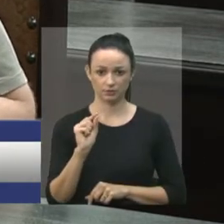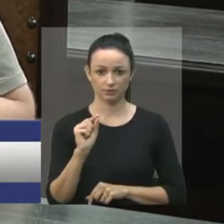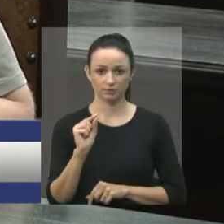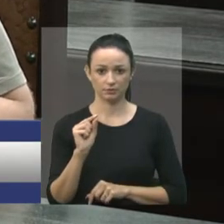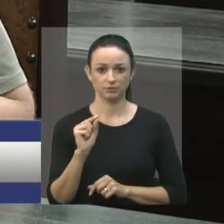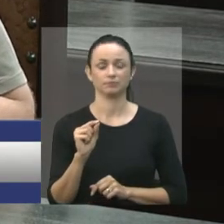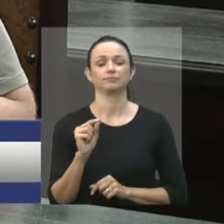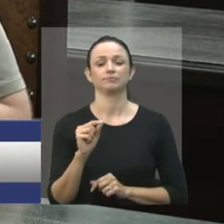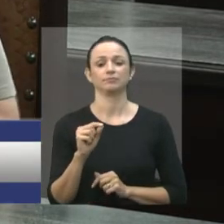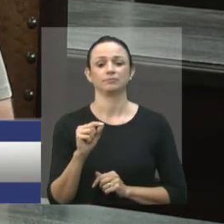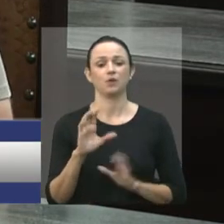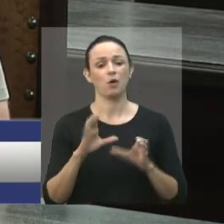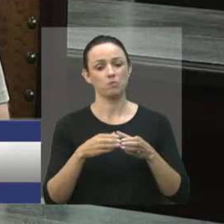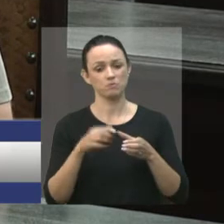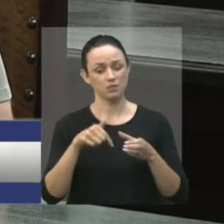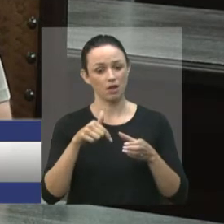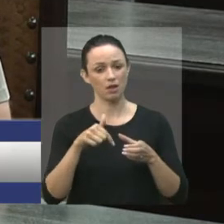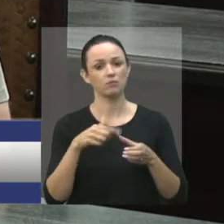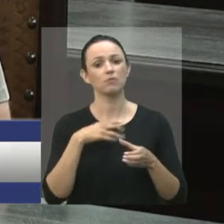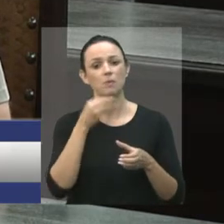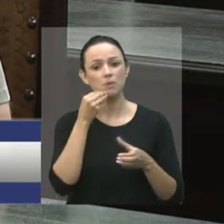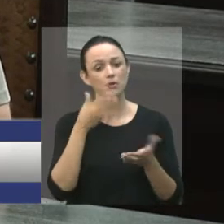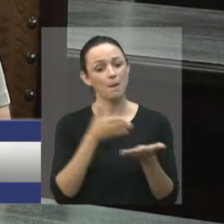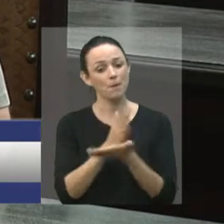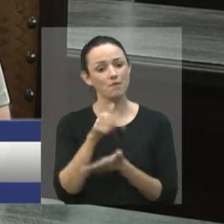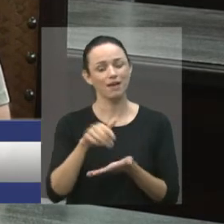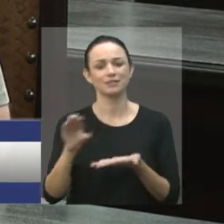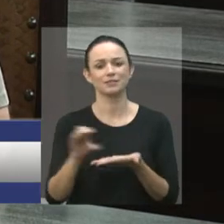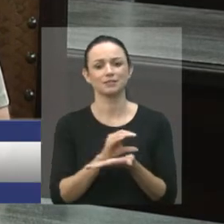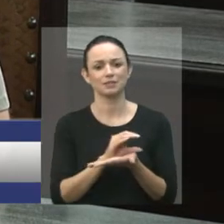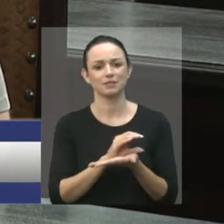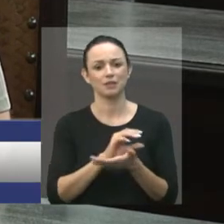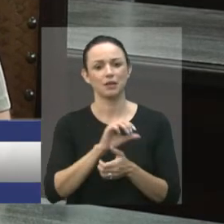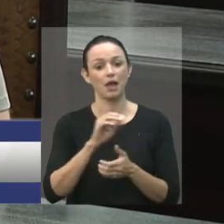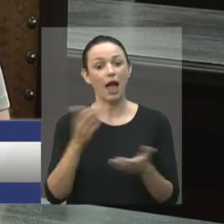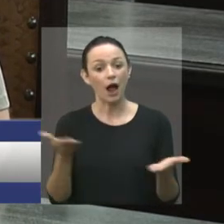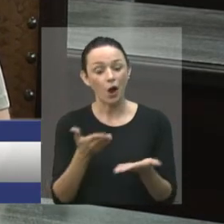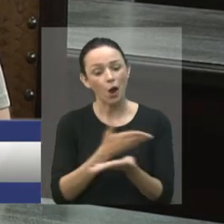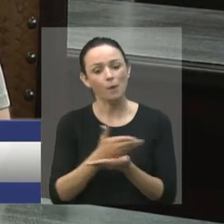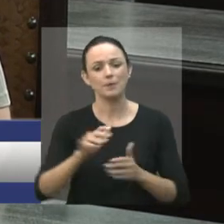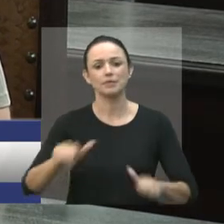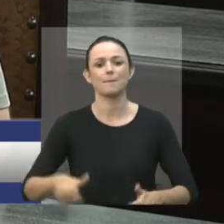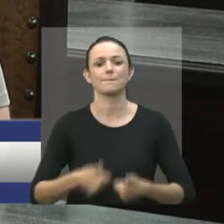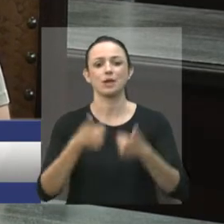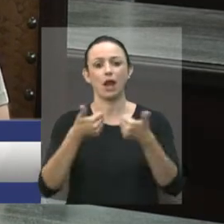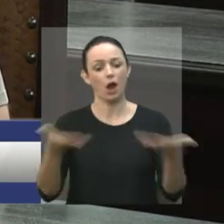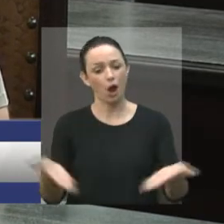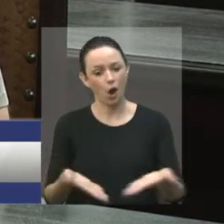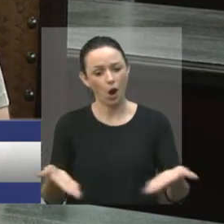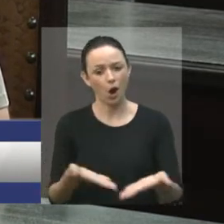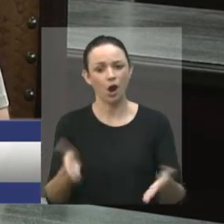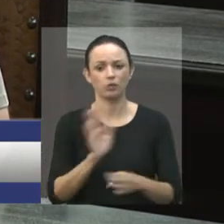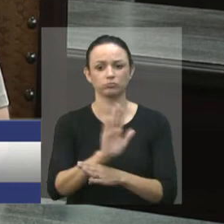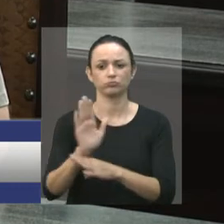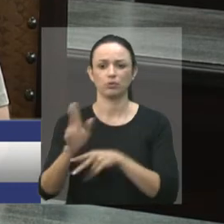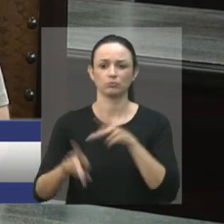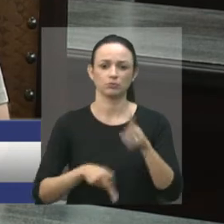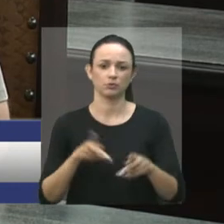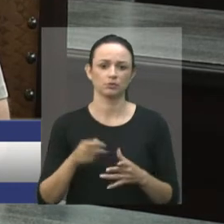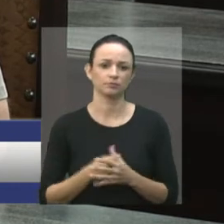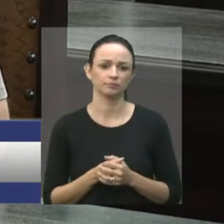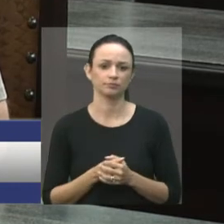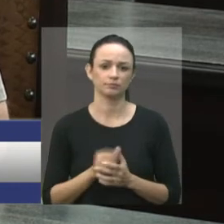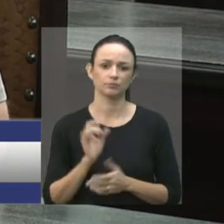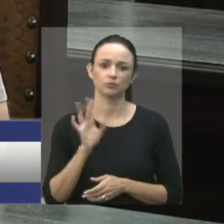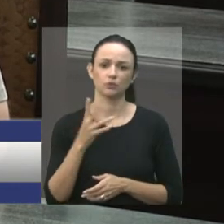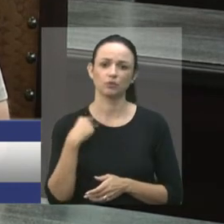teve a oportunidade de aprovar essas emendas e colocar as melhorias agora, trazer as melhorias agora para a população. É só